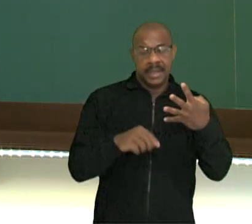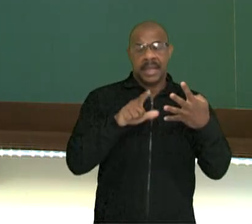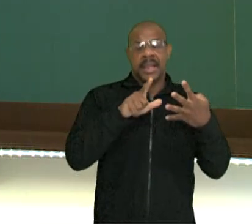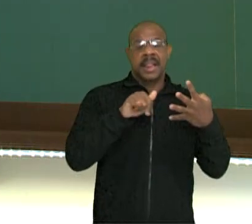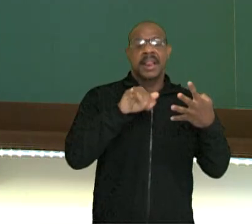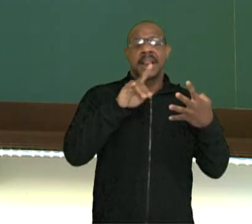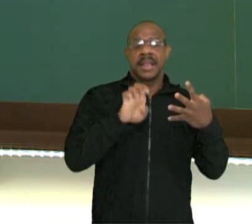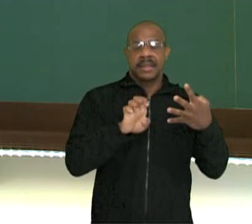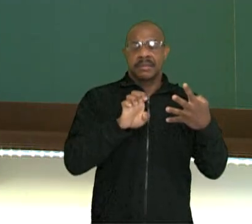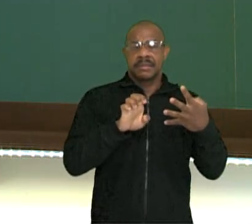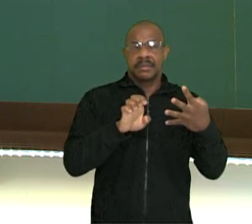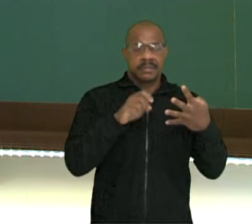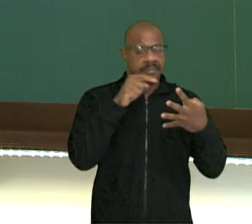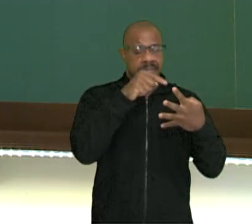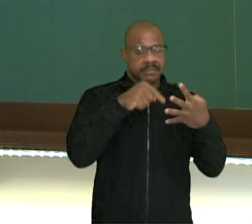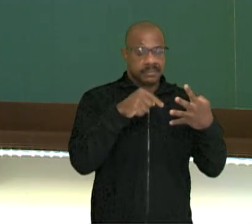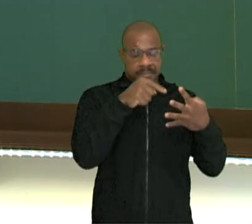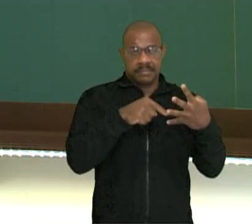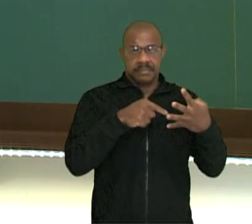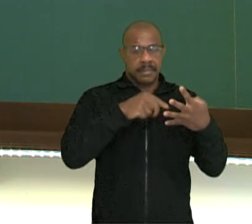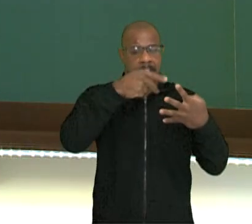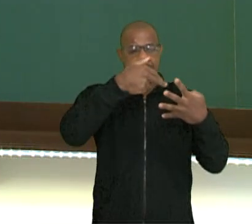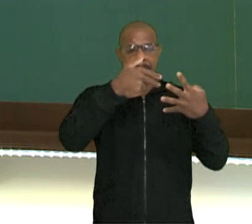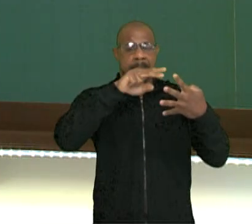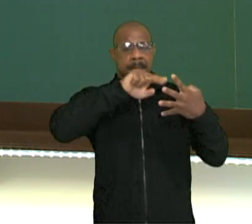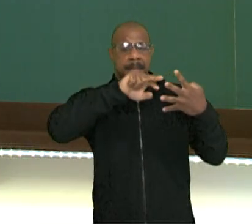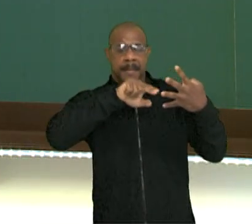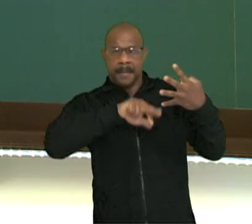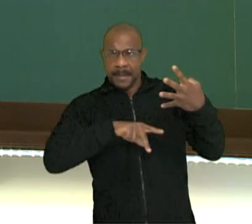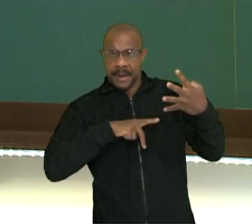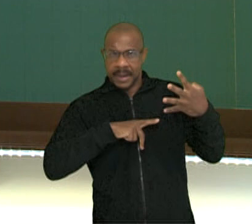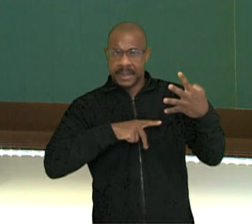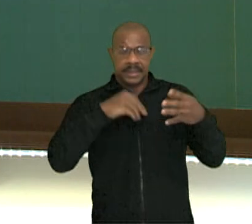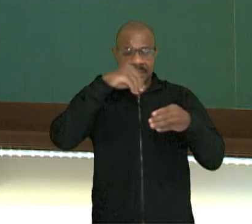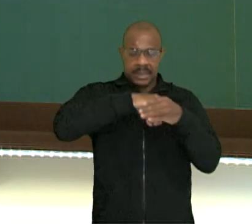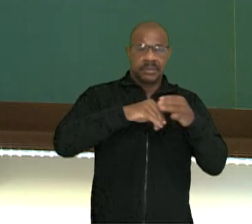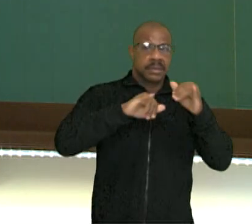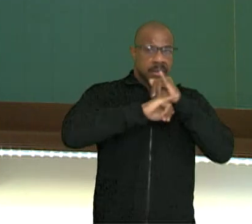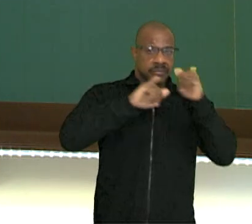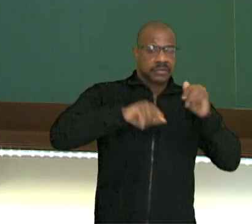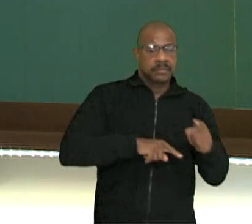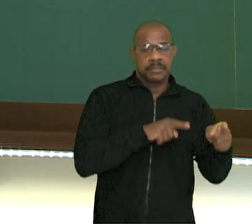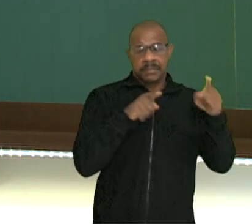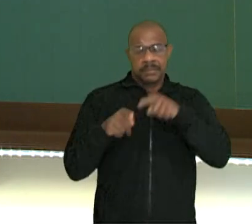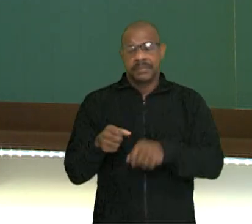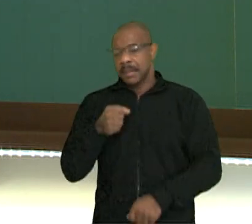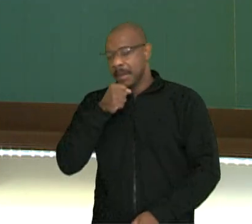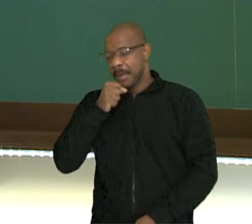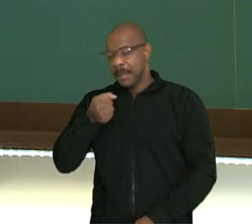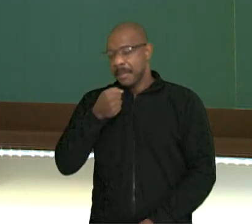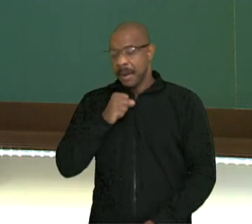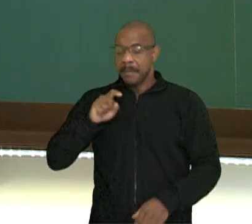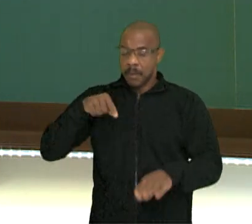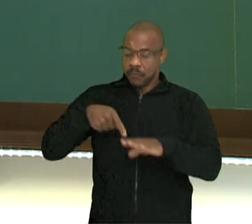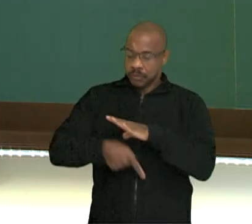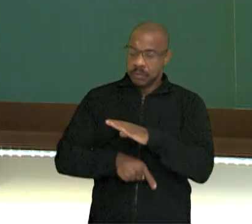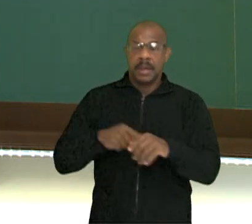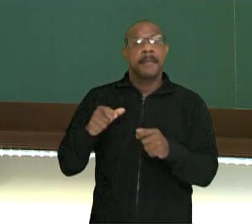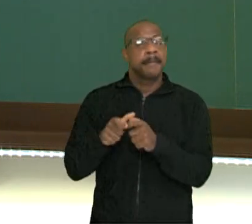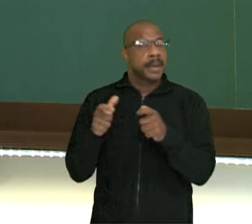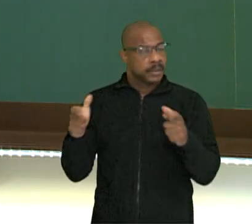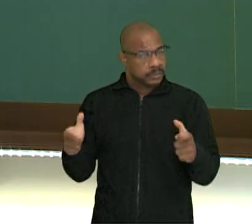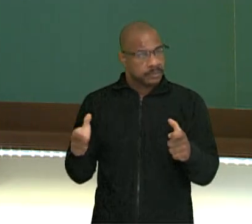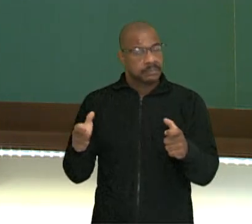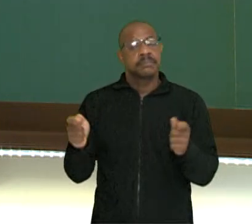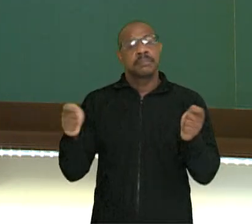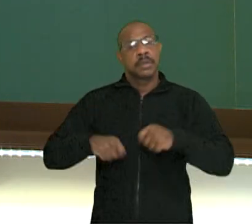lead, eu sei exatamente os elementos de uma notícia. Na reportagem, a profundidade é maior.